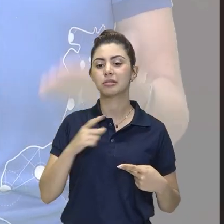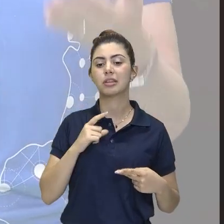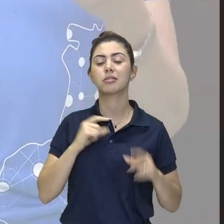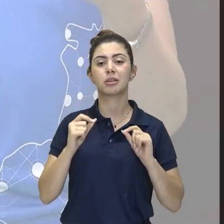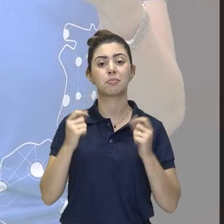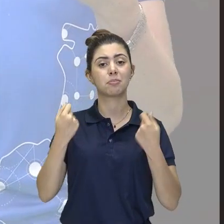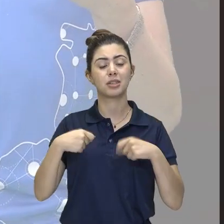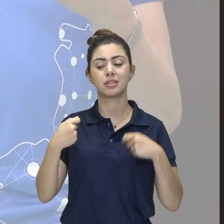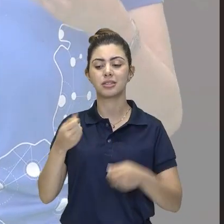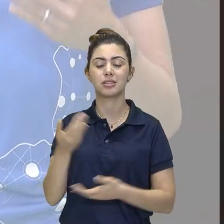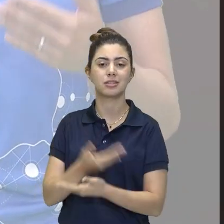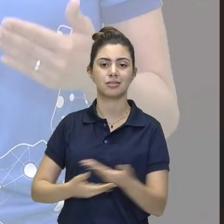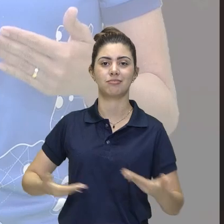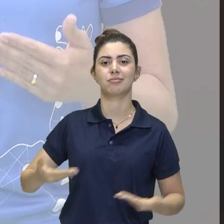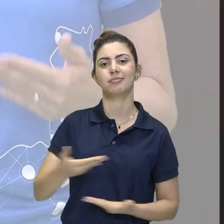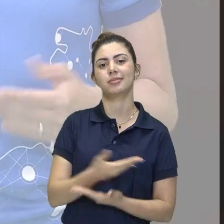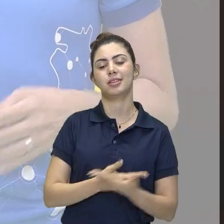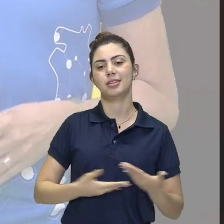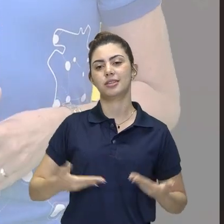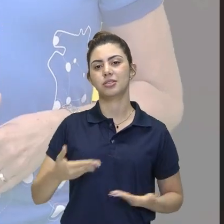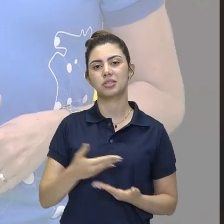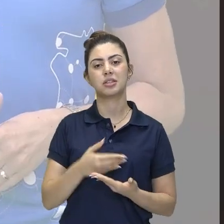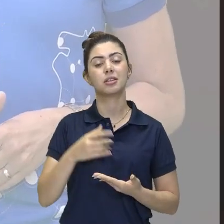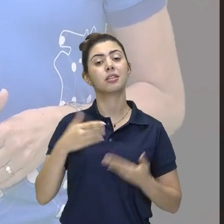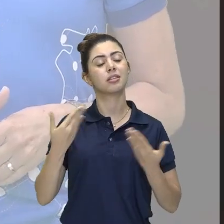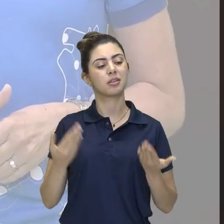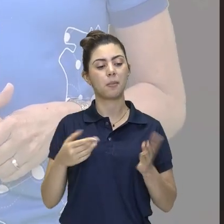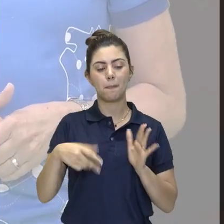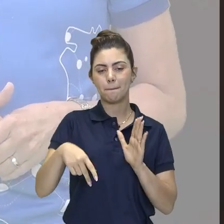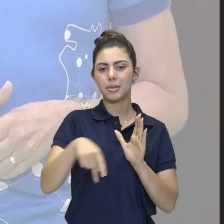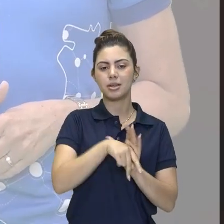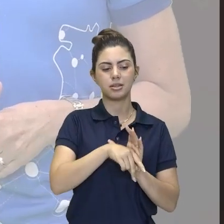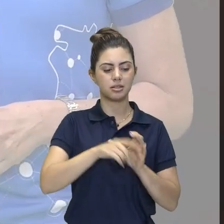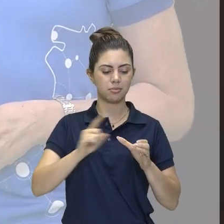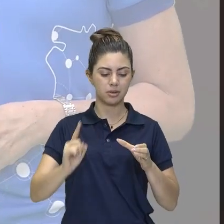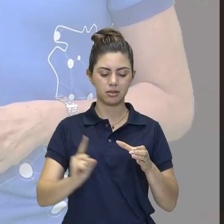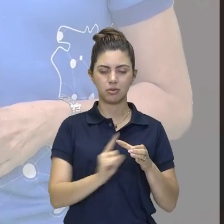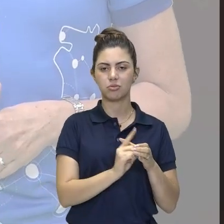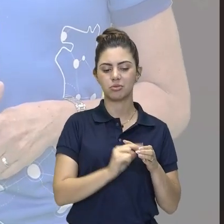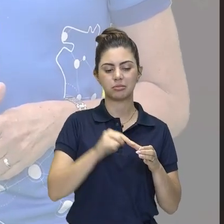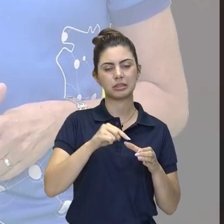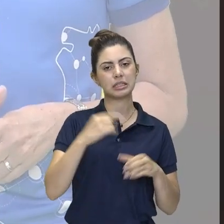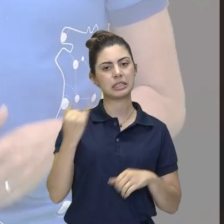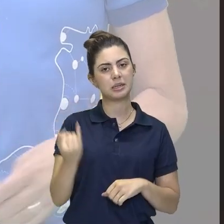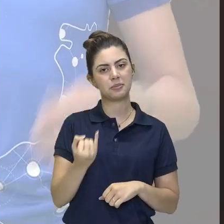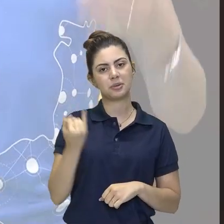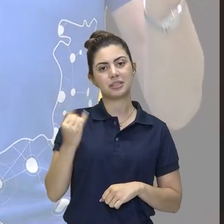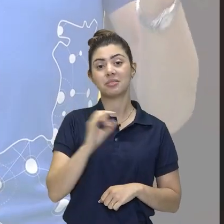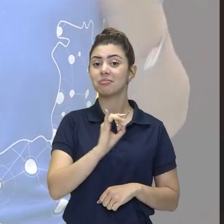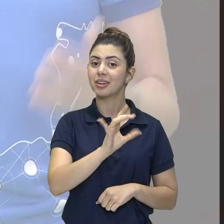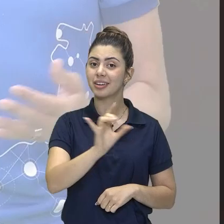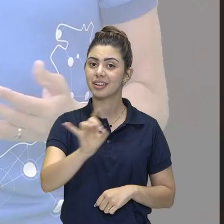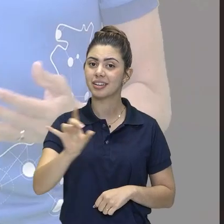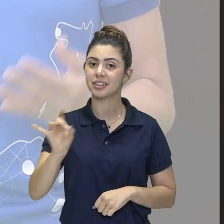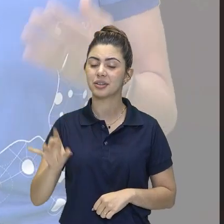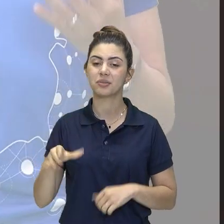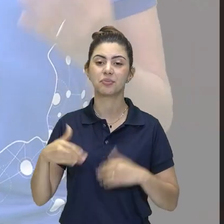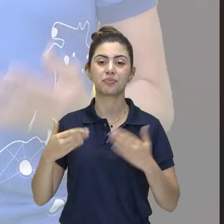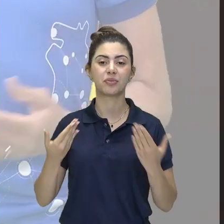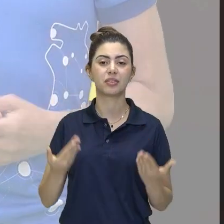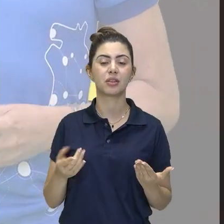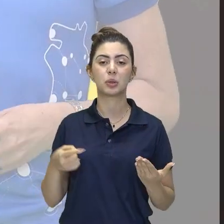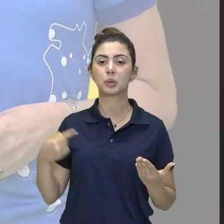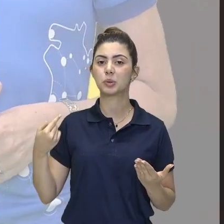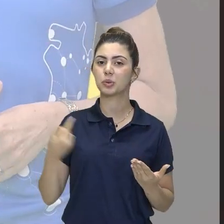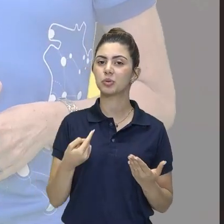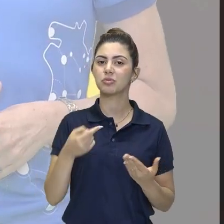biopsicossociais. E ter este pertencimento é muito importante para cada um de nós. Estar aí na